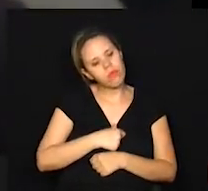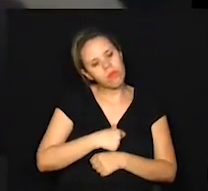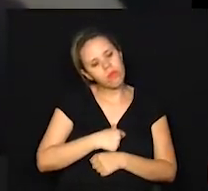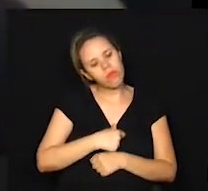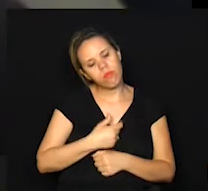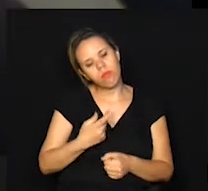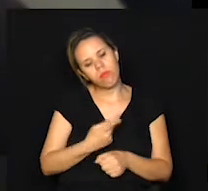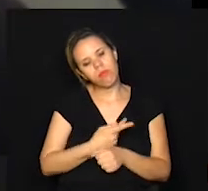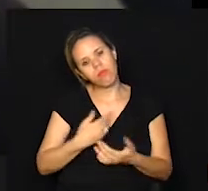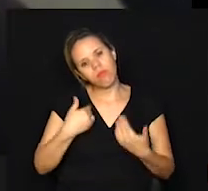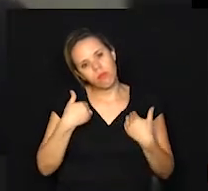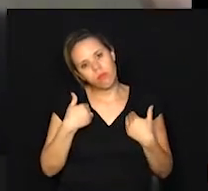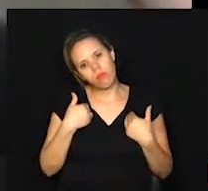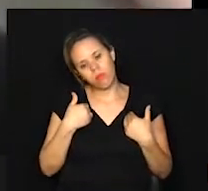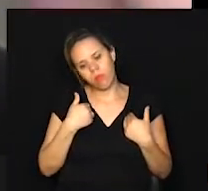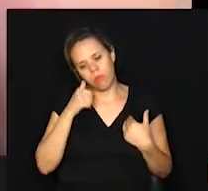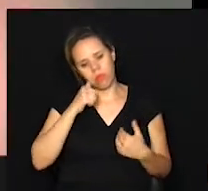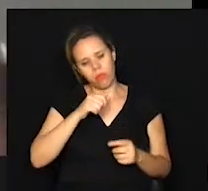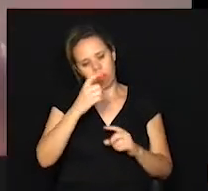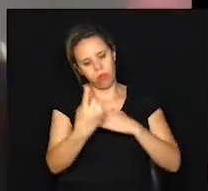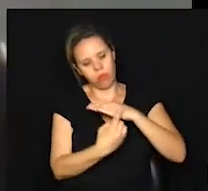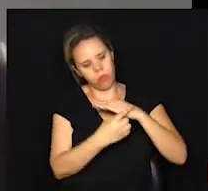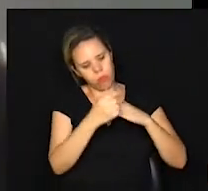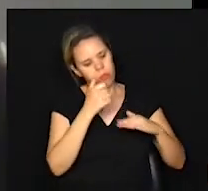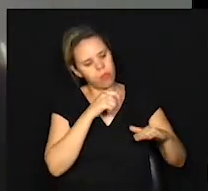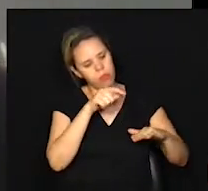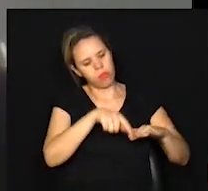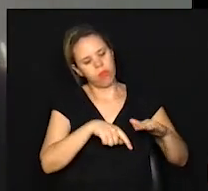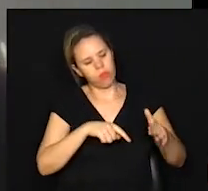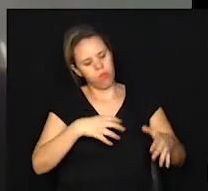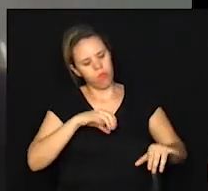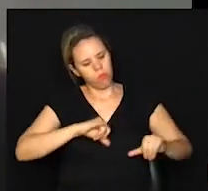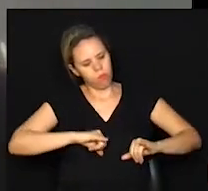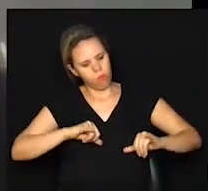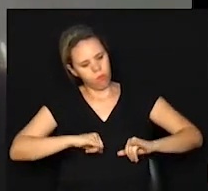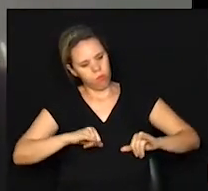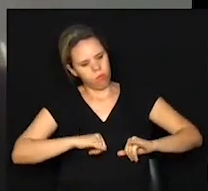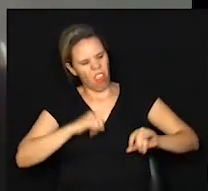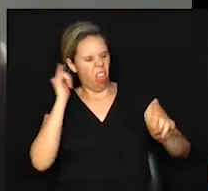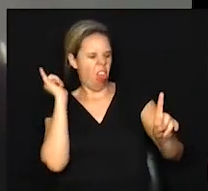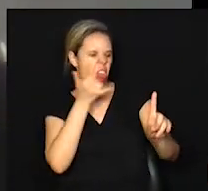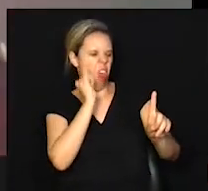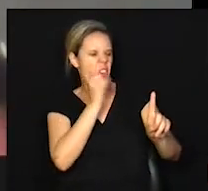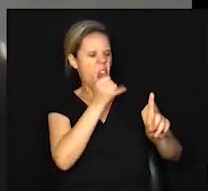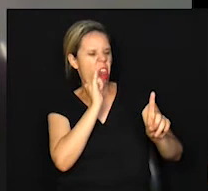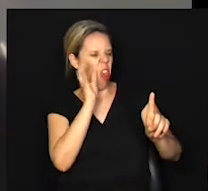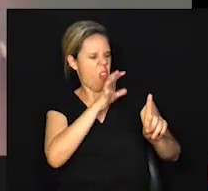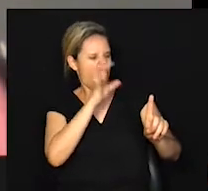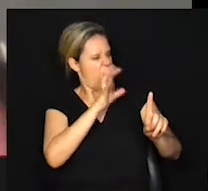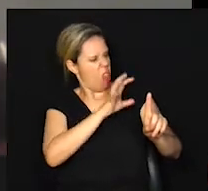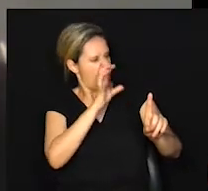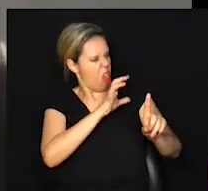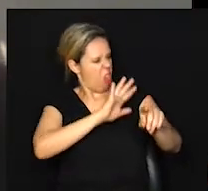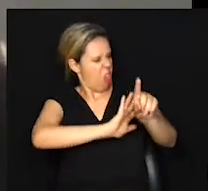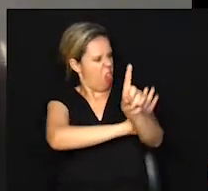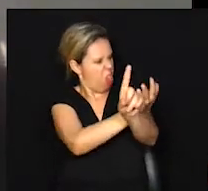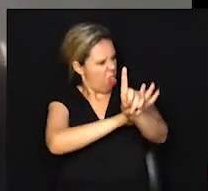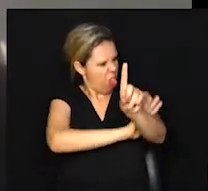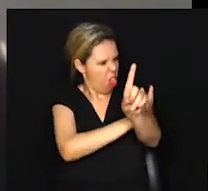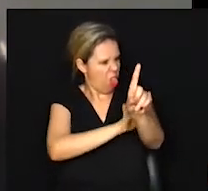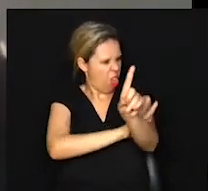foi vítima de um comentário racista, um comentário que